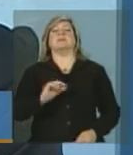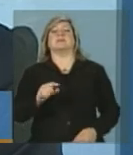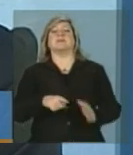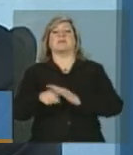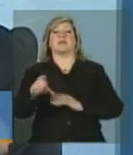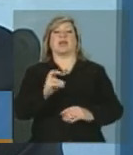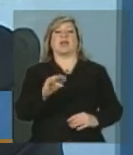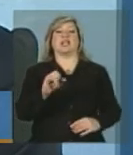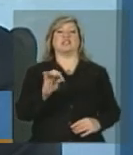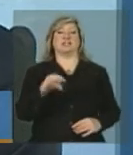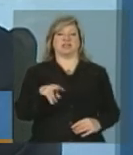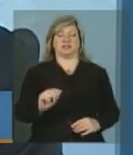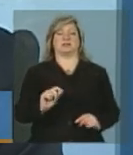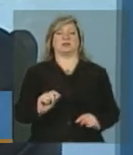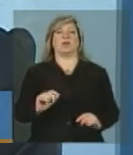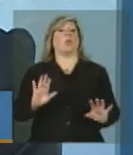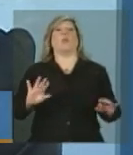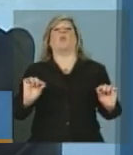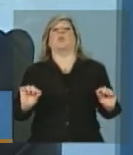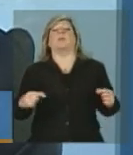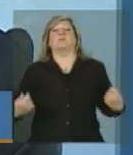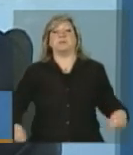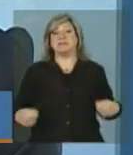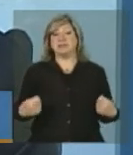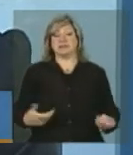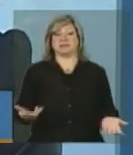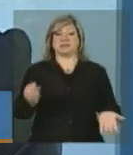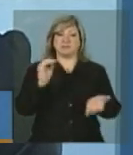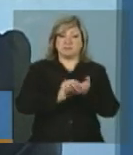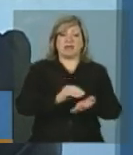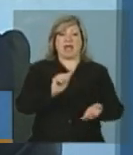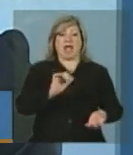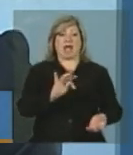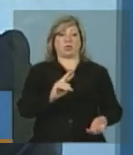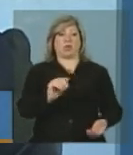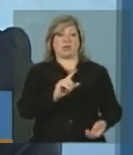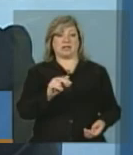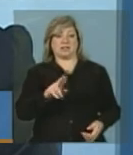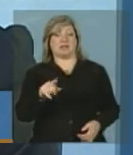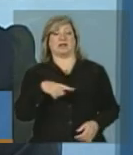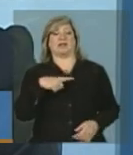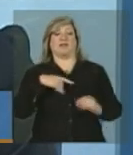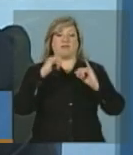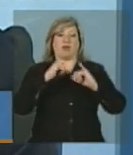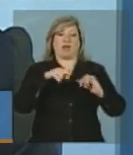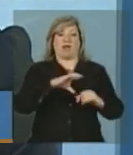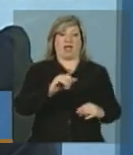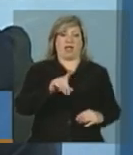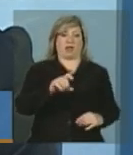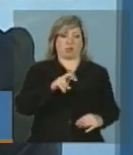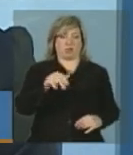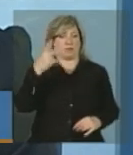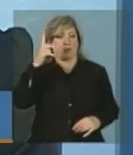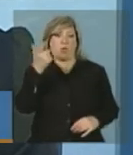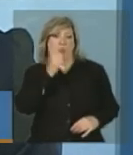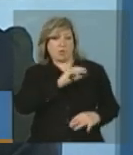necessário? Atualizar ou informar, no caso, no CadSuas, para se garantir o